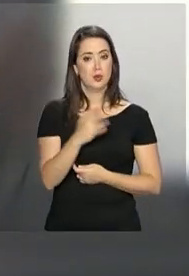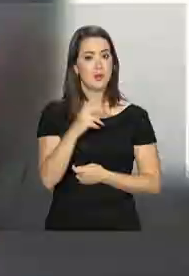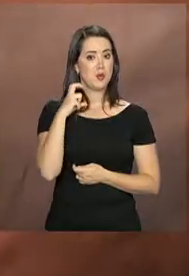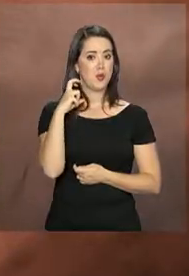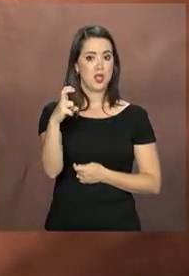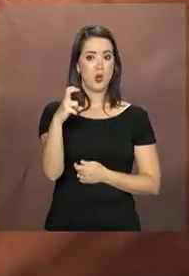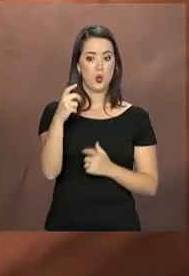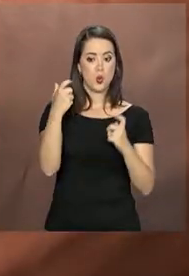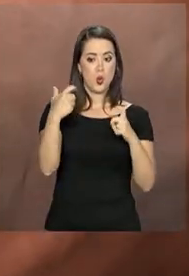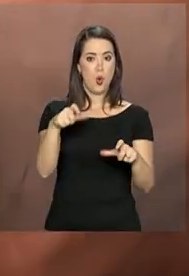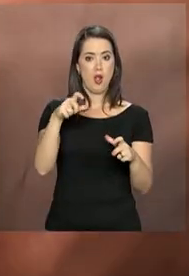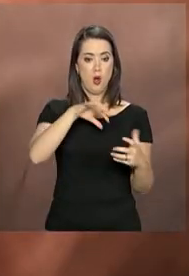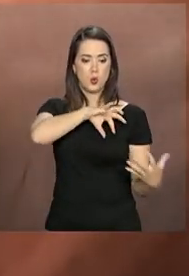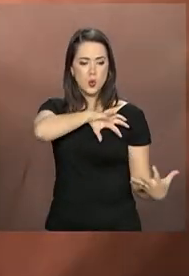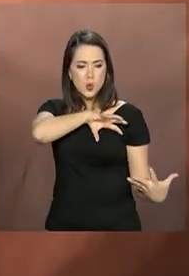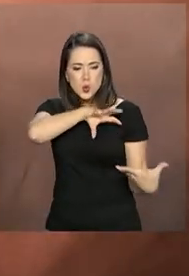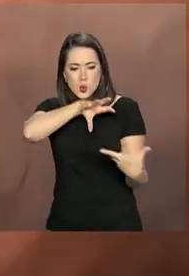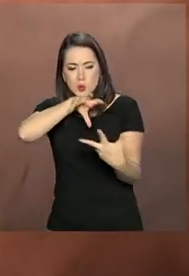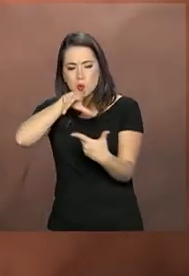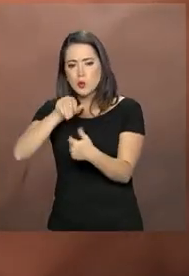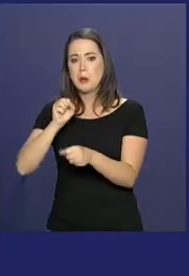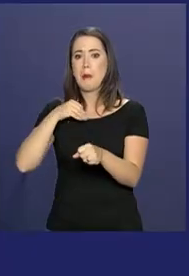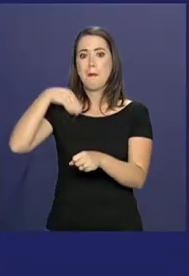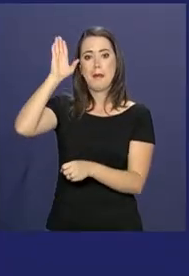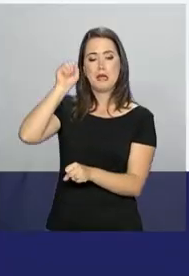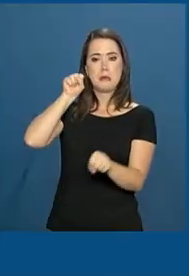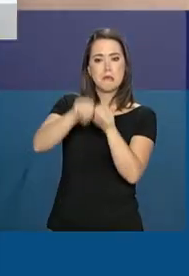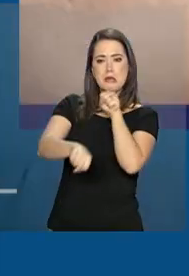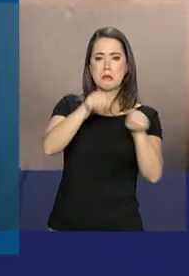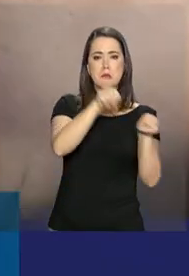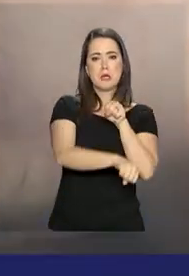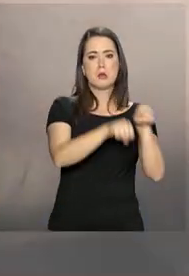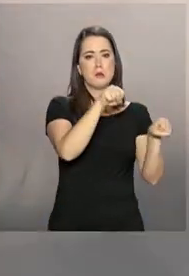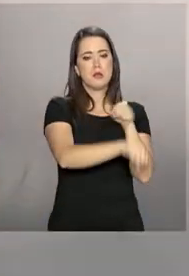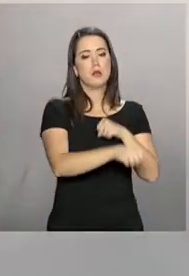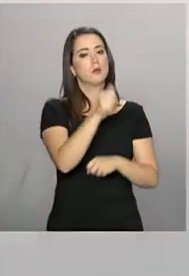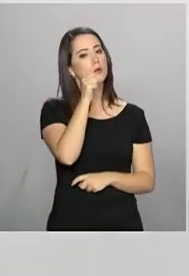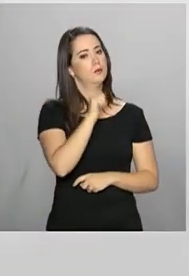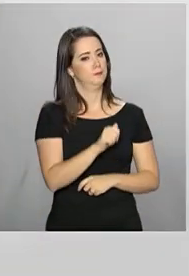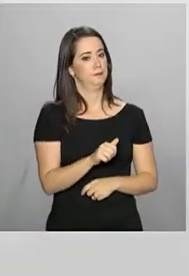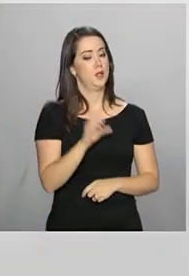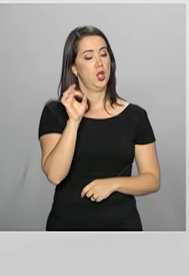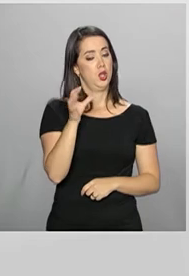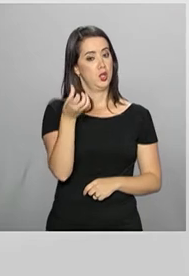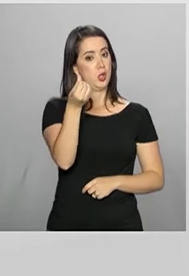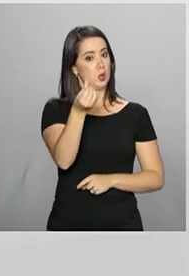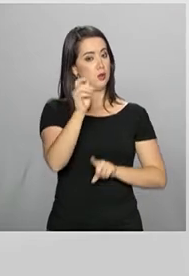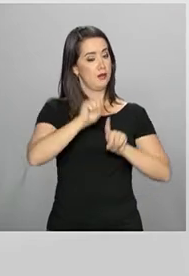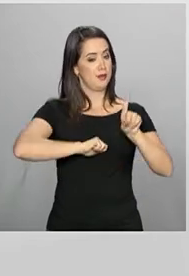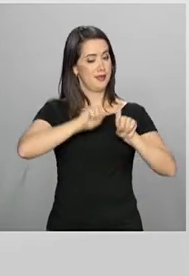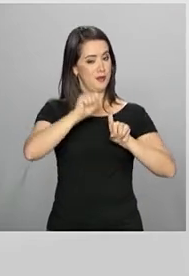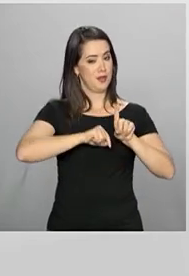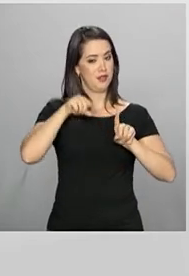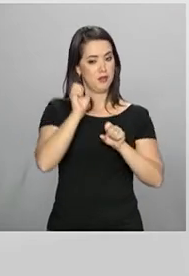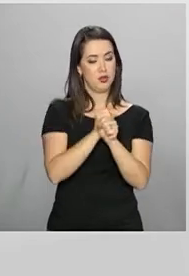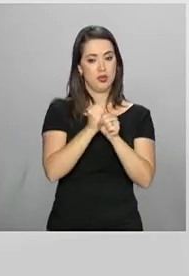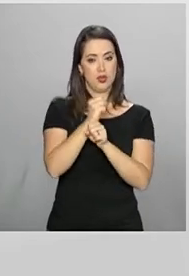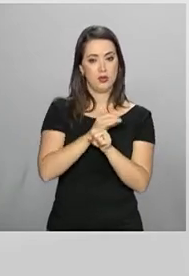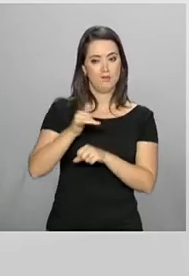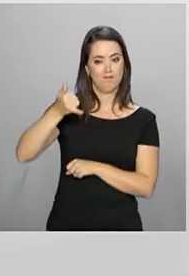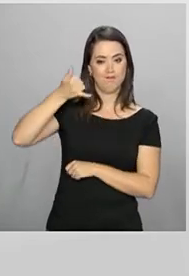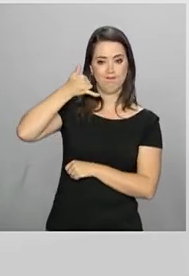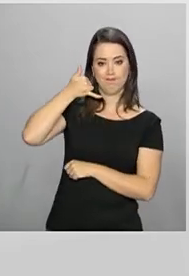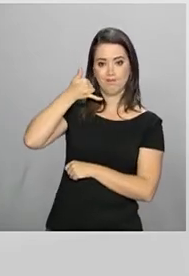lugar do ranking mundial neste tipo de homicídio somente nos primeiros seis meses deste ano a central de atendimento à mulher